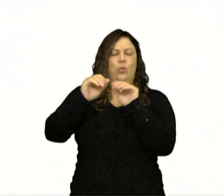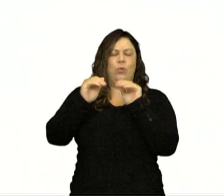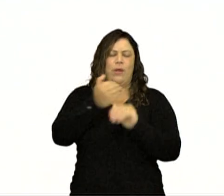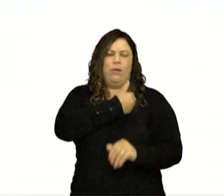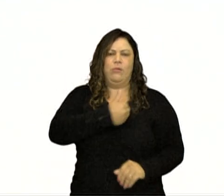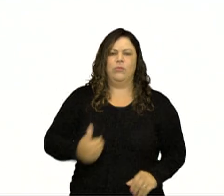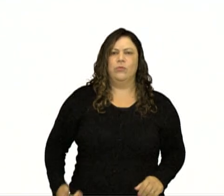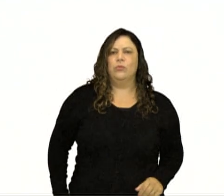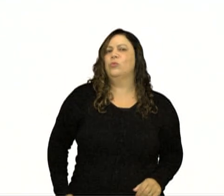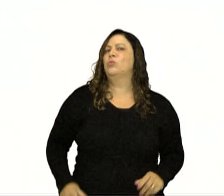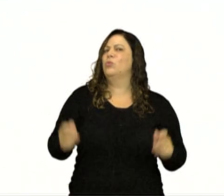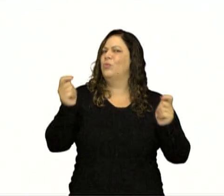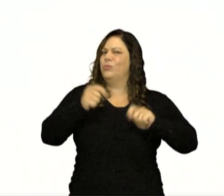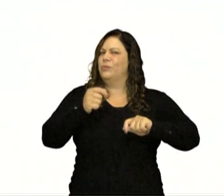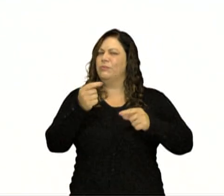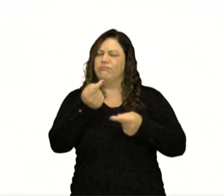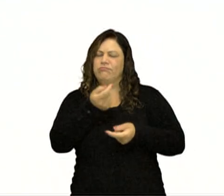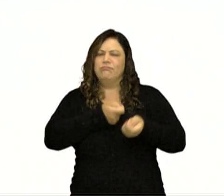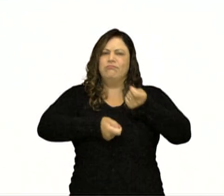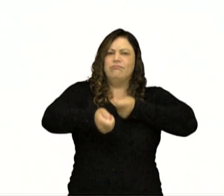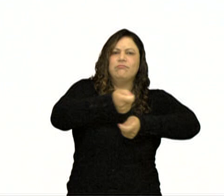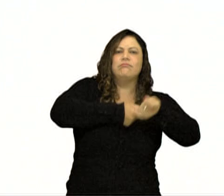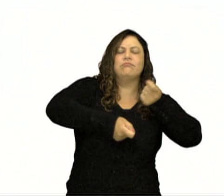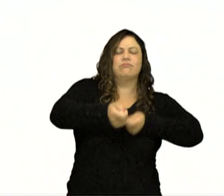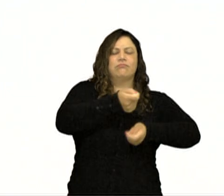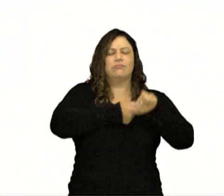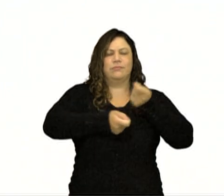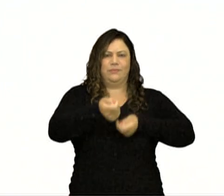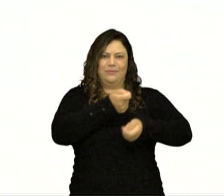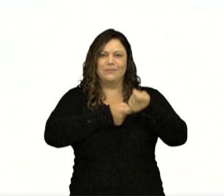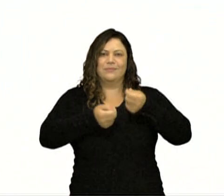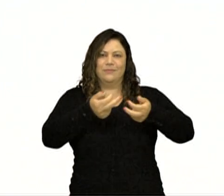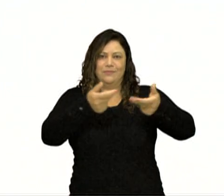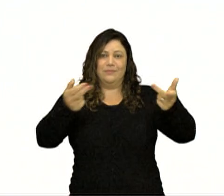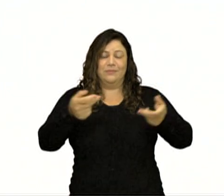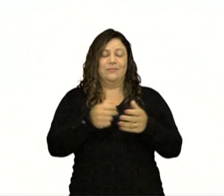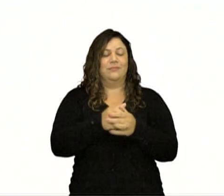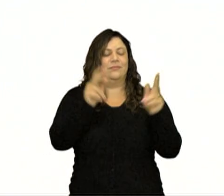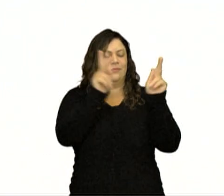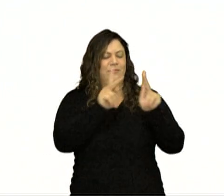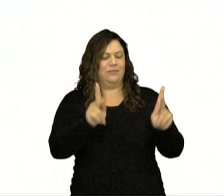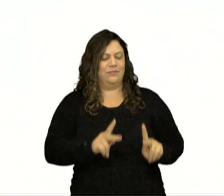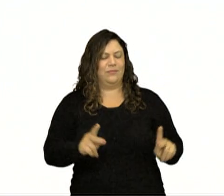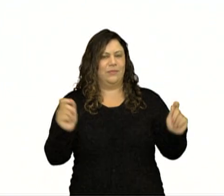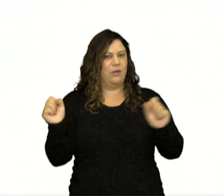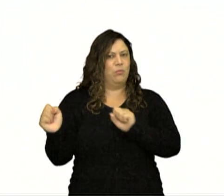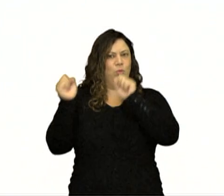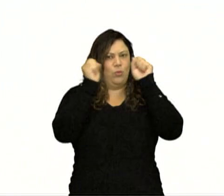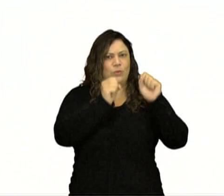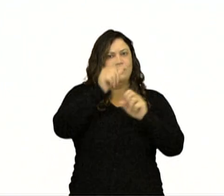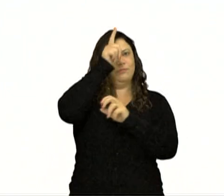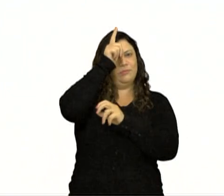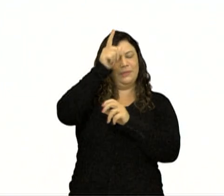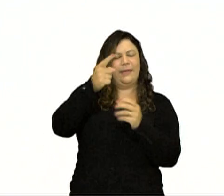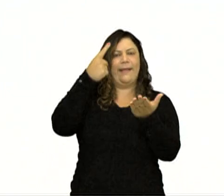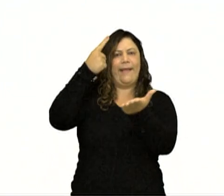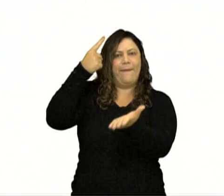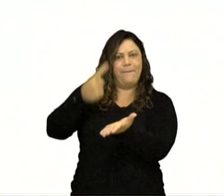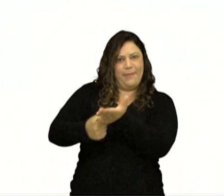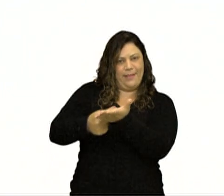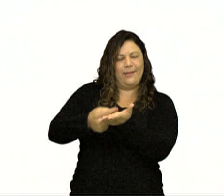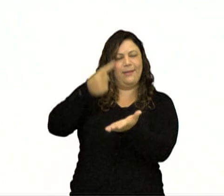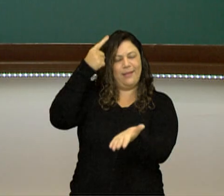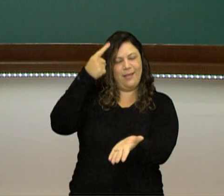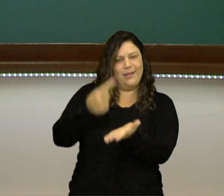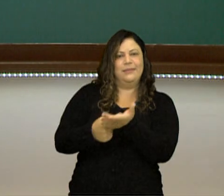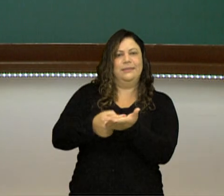responsabilidades negociar a paz com as potências vencedoras. Essa negociação de paz levou a Alemanha a assinar o Tratado de Versalhes